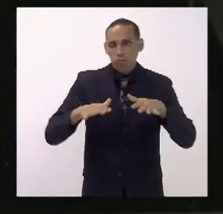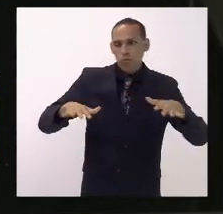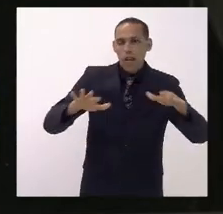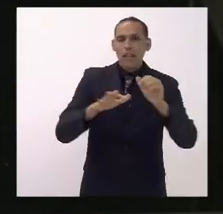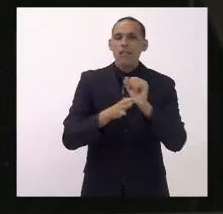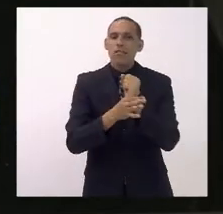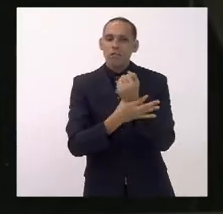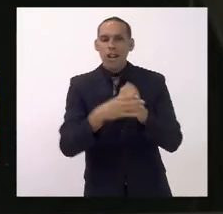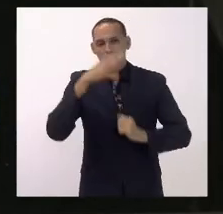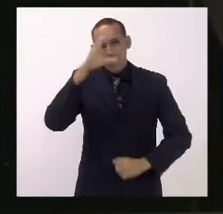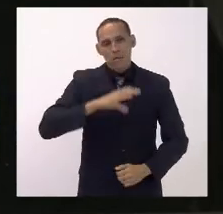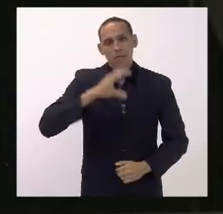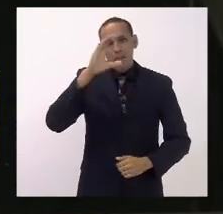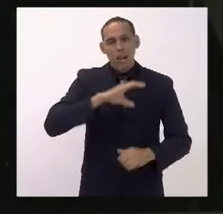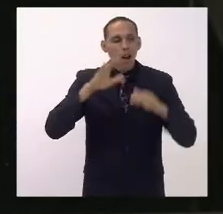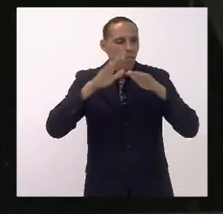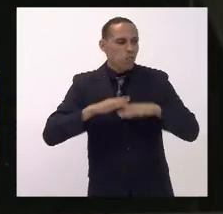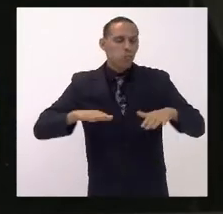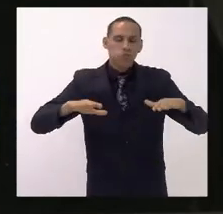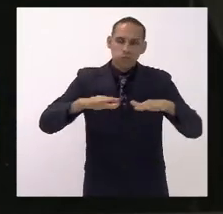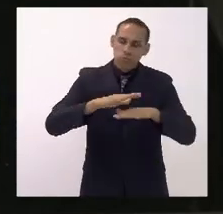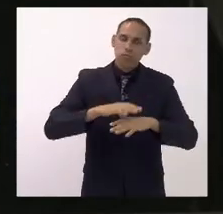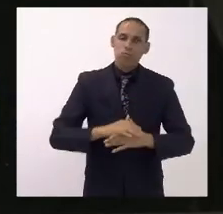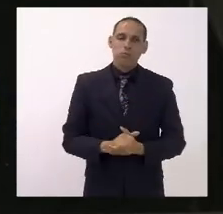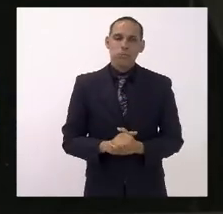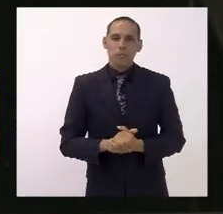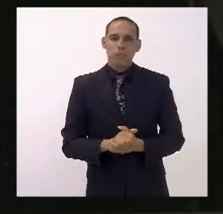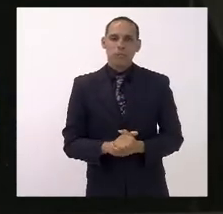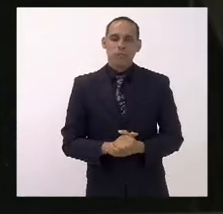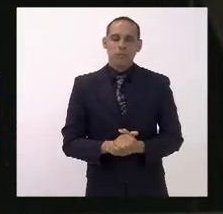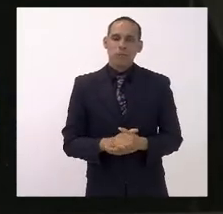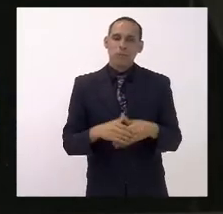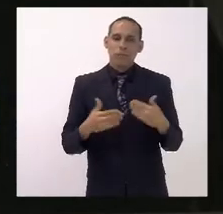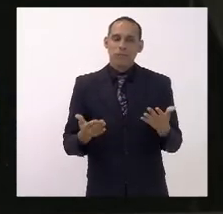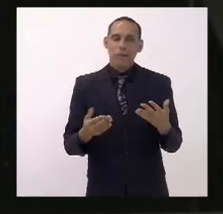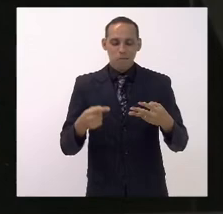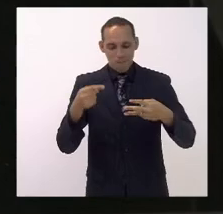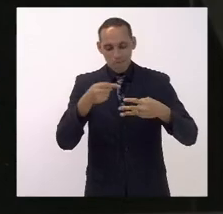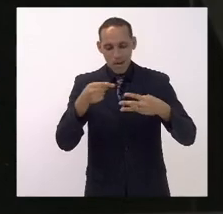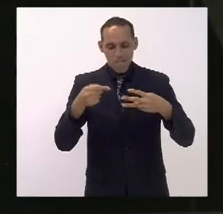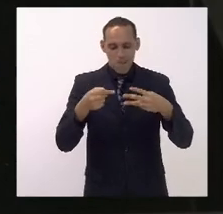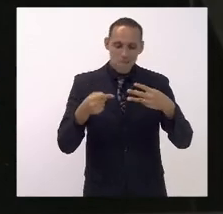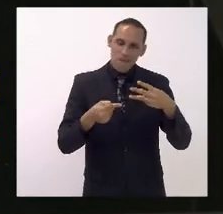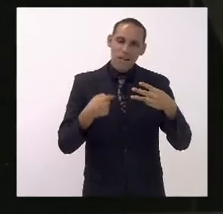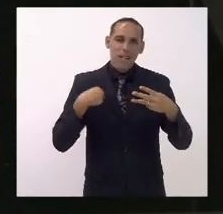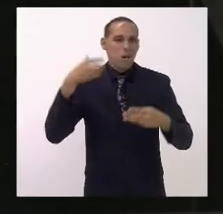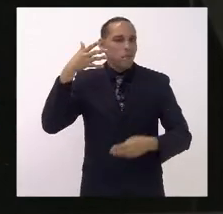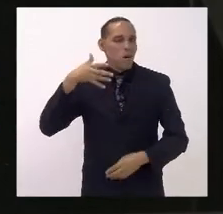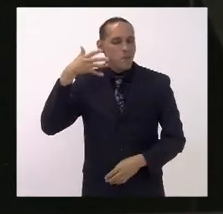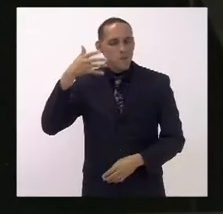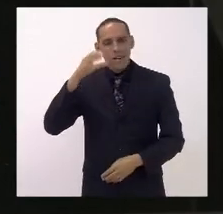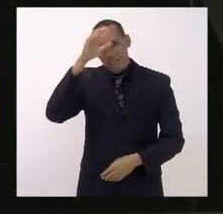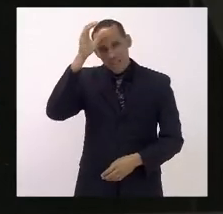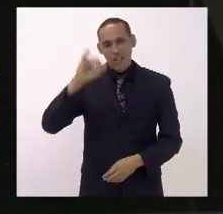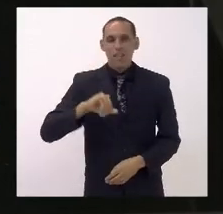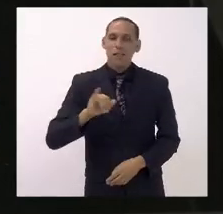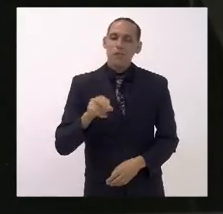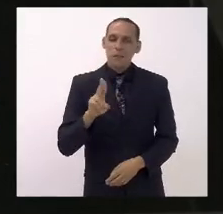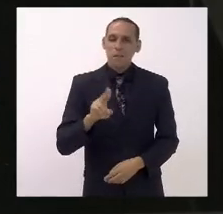todo cidadão e cidadã. Então, eram essas as minhas palavras, tia Ju,